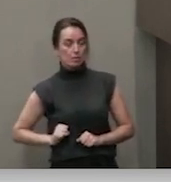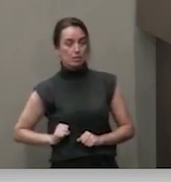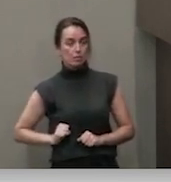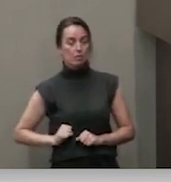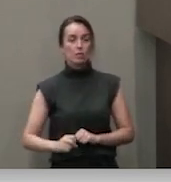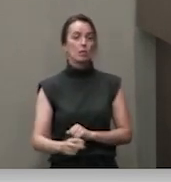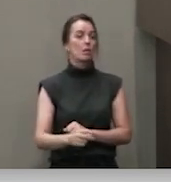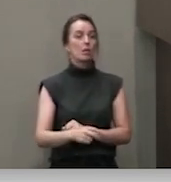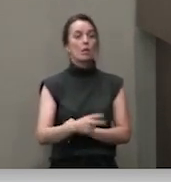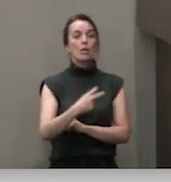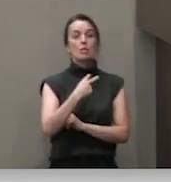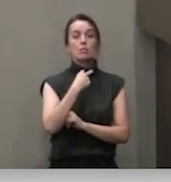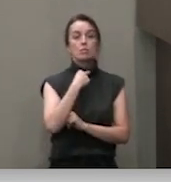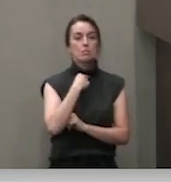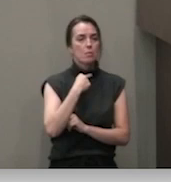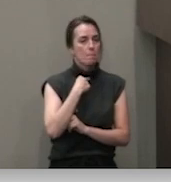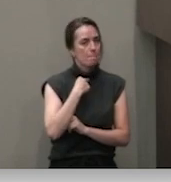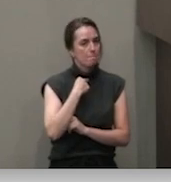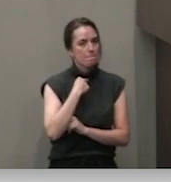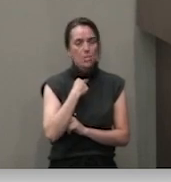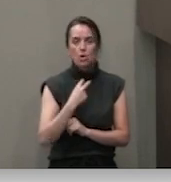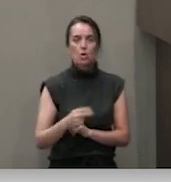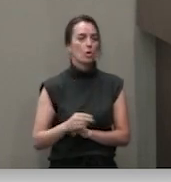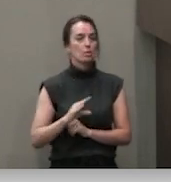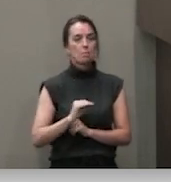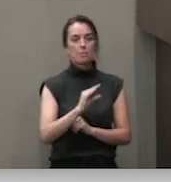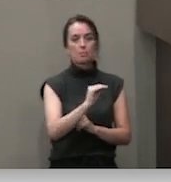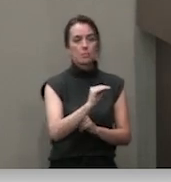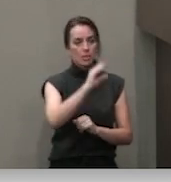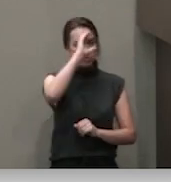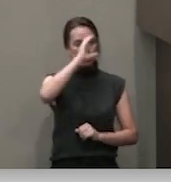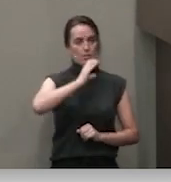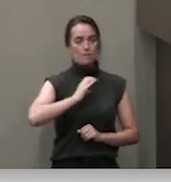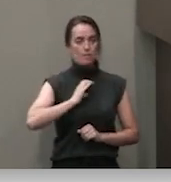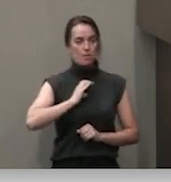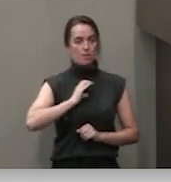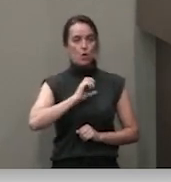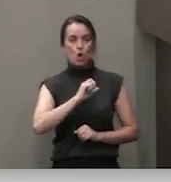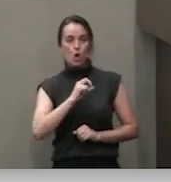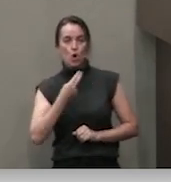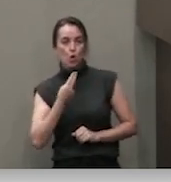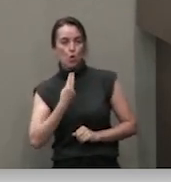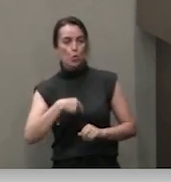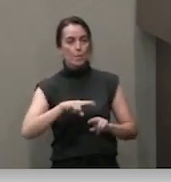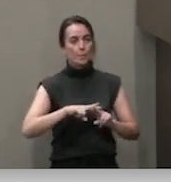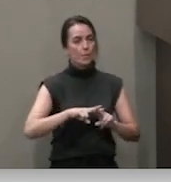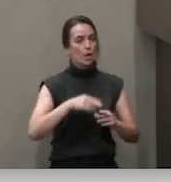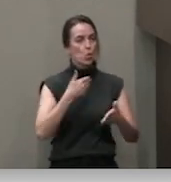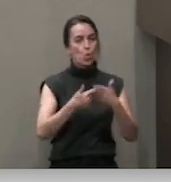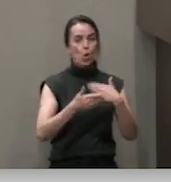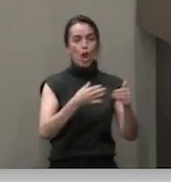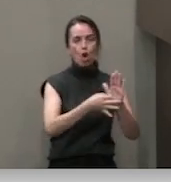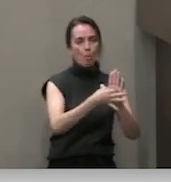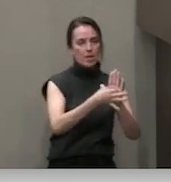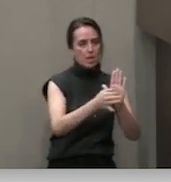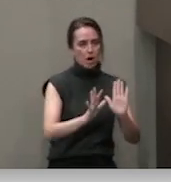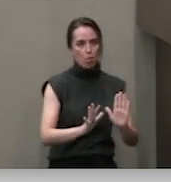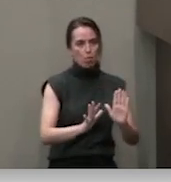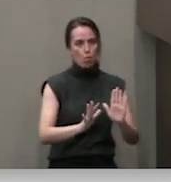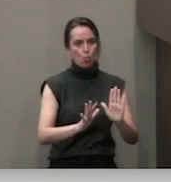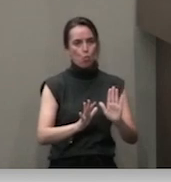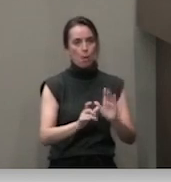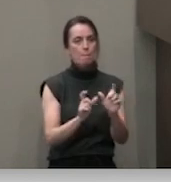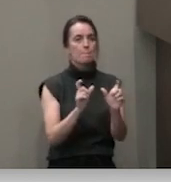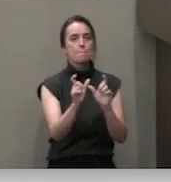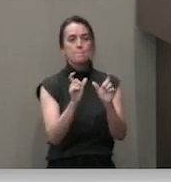invioláveis civil e penalmente por quaisquer de suas opiniões palavras e votos